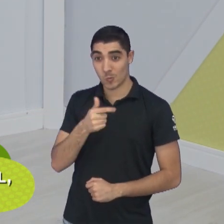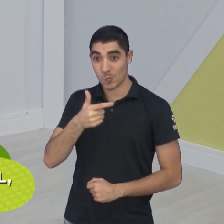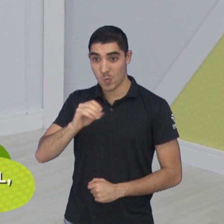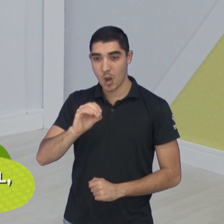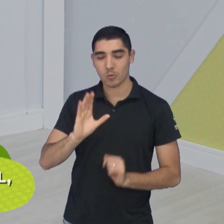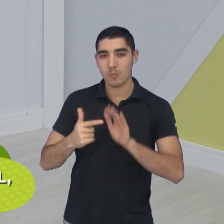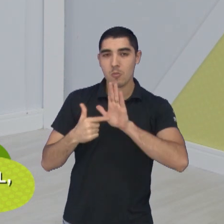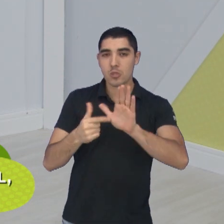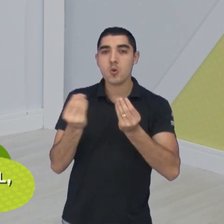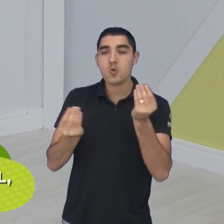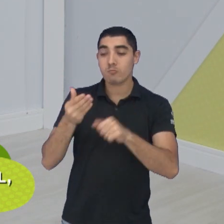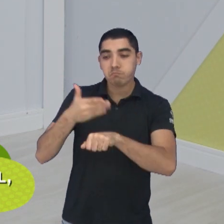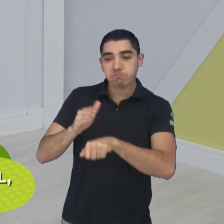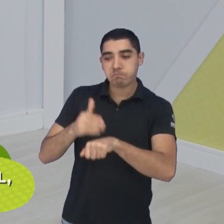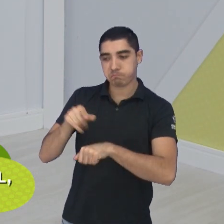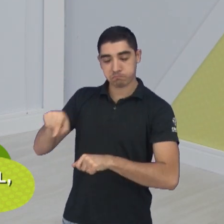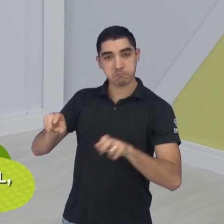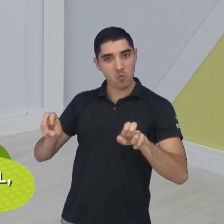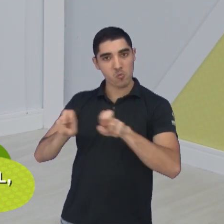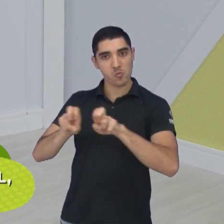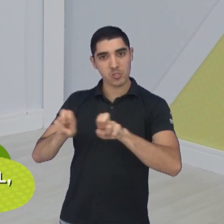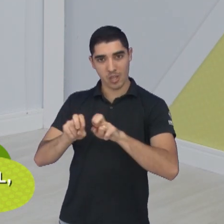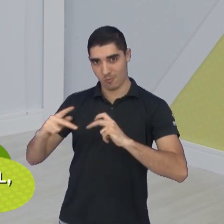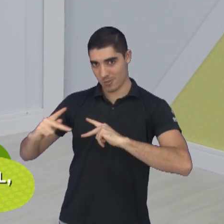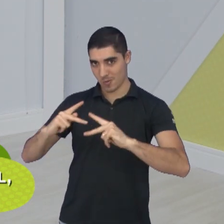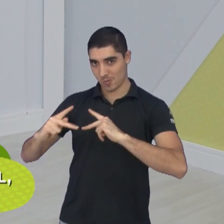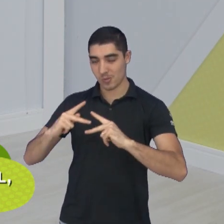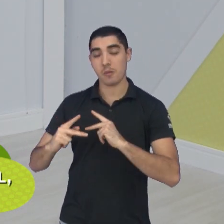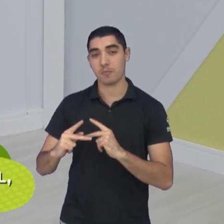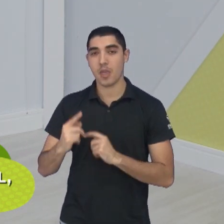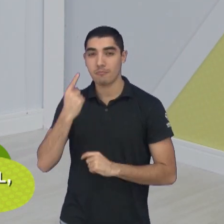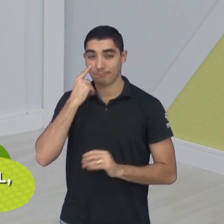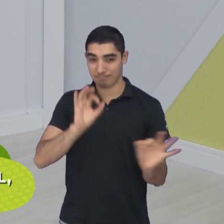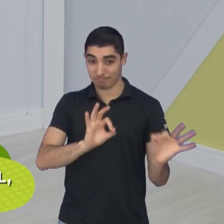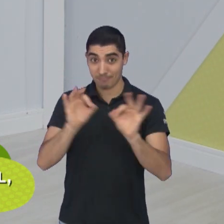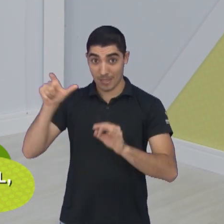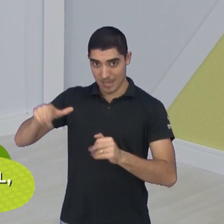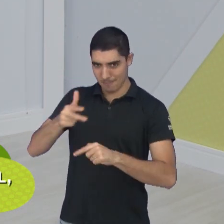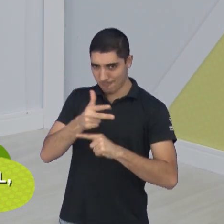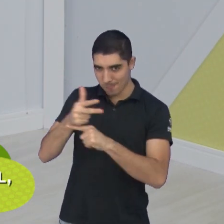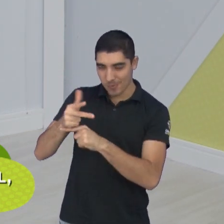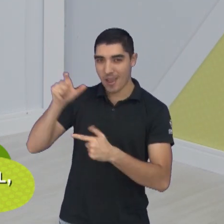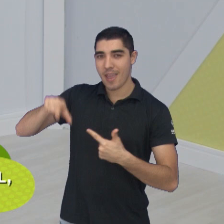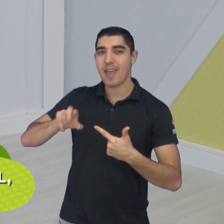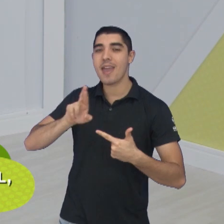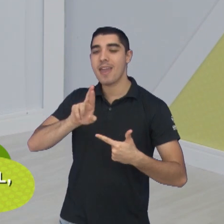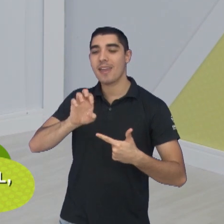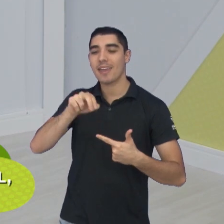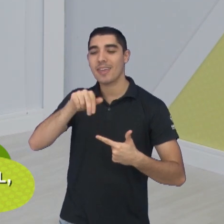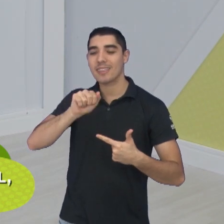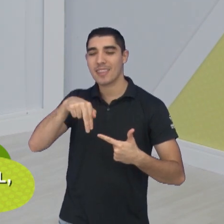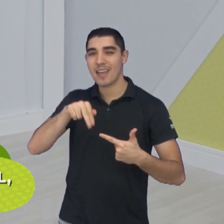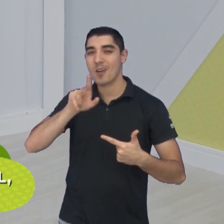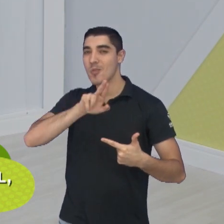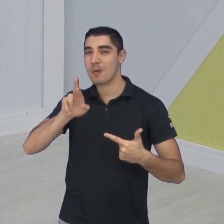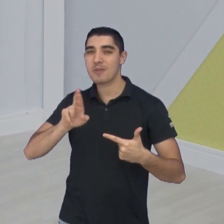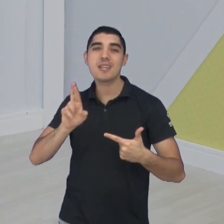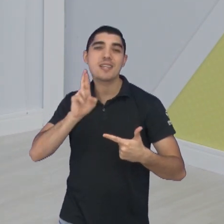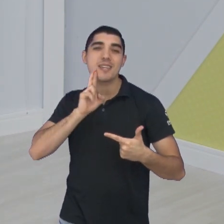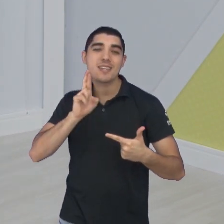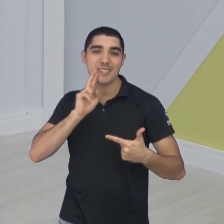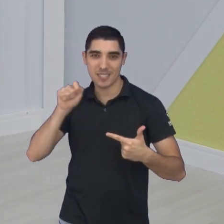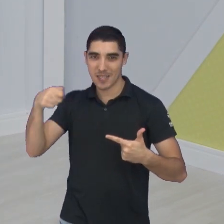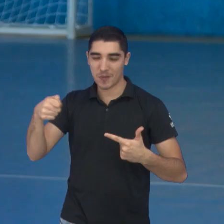time e conta para você como está a preparação do elenco joseense. As imagens são de Renan Rosa, o nosso sabiazinho. Solta,